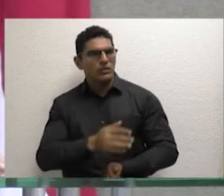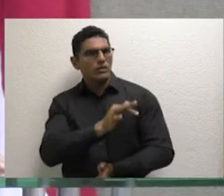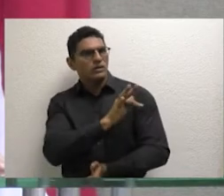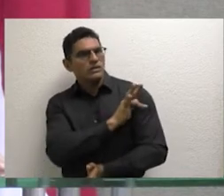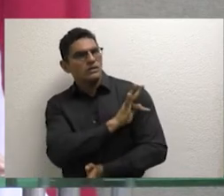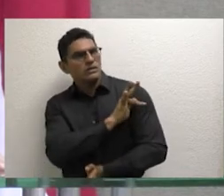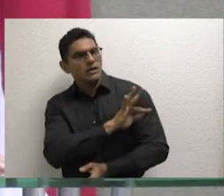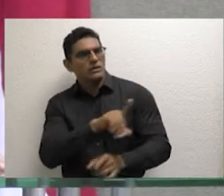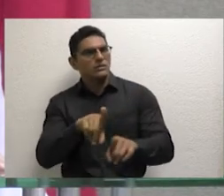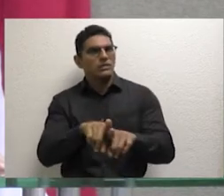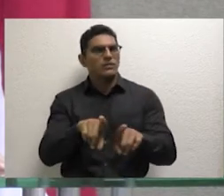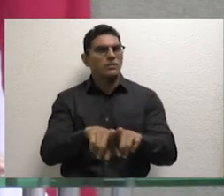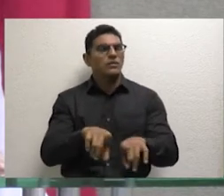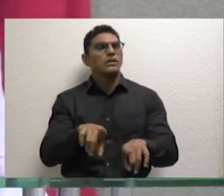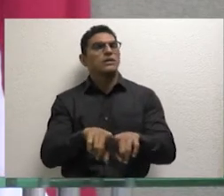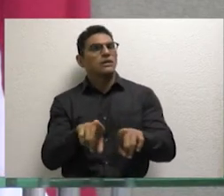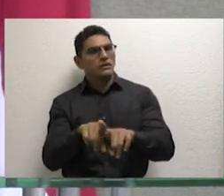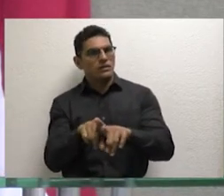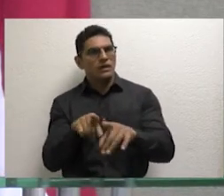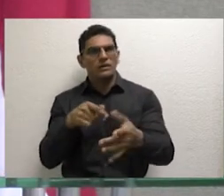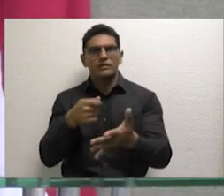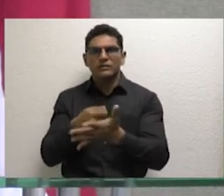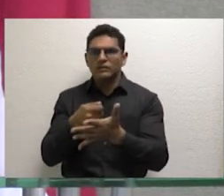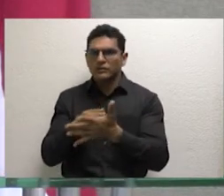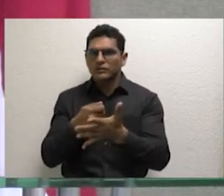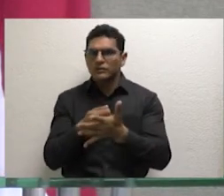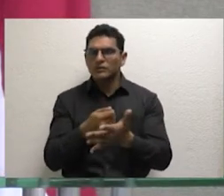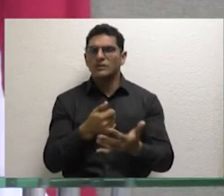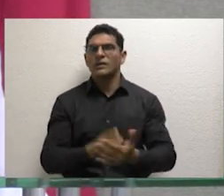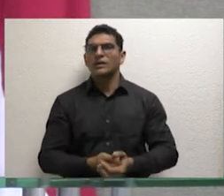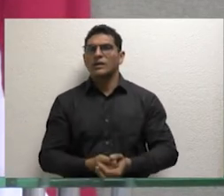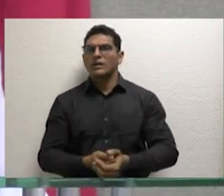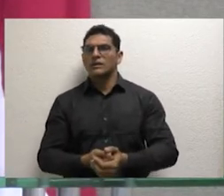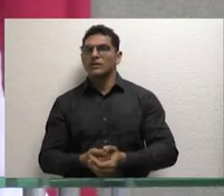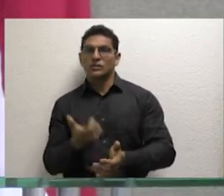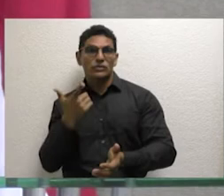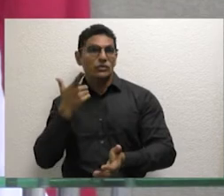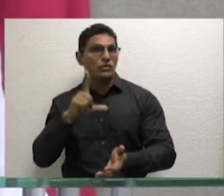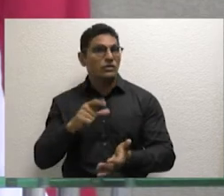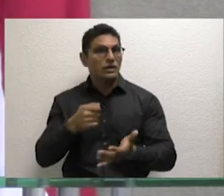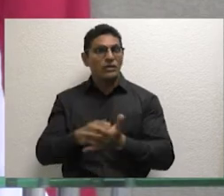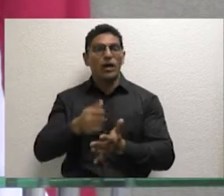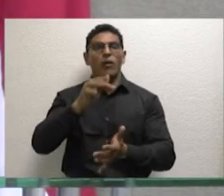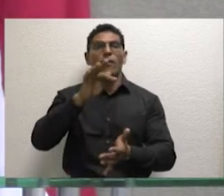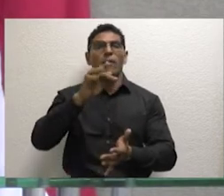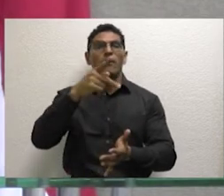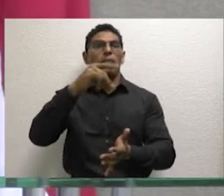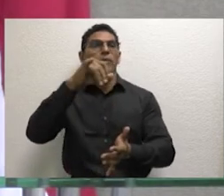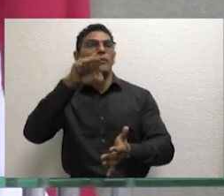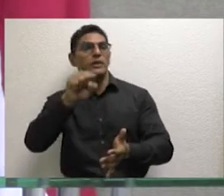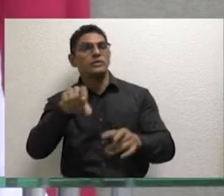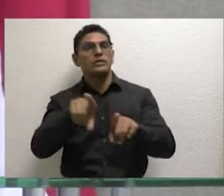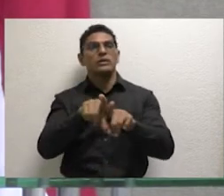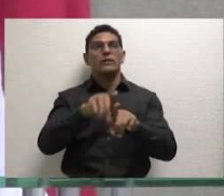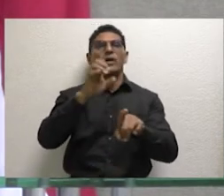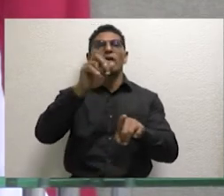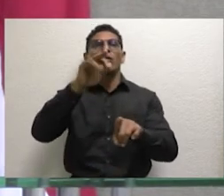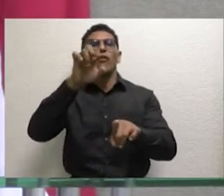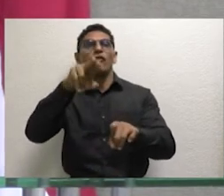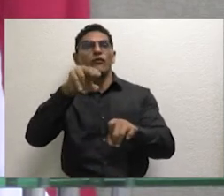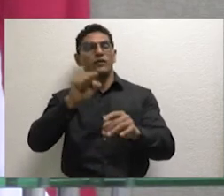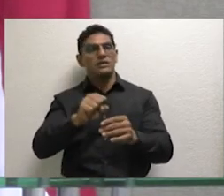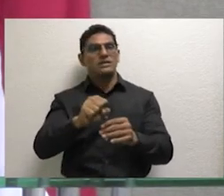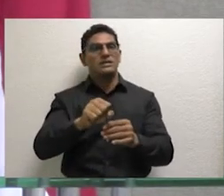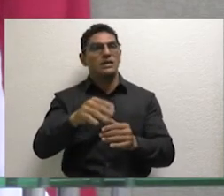também porque existem tributos que você recupera na ponta como é o PIS e COFINS e parte desses estudos